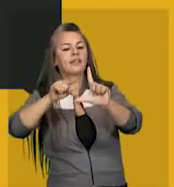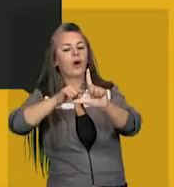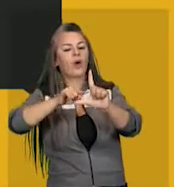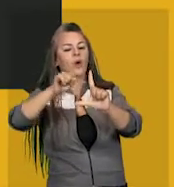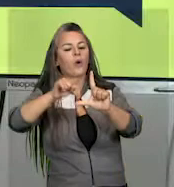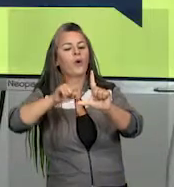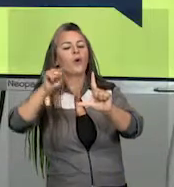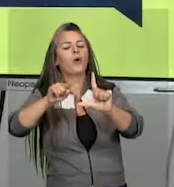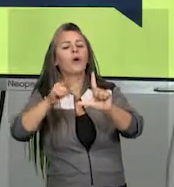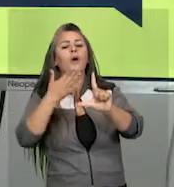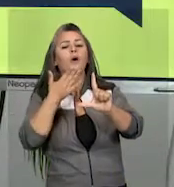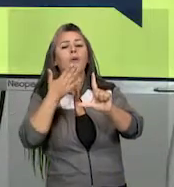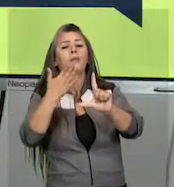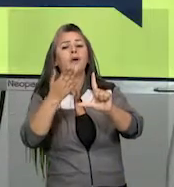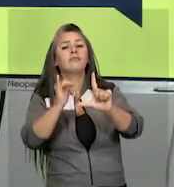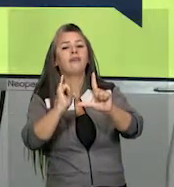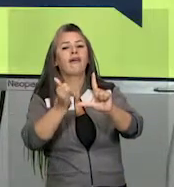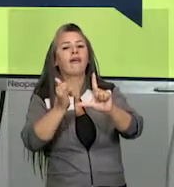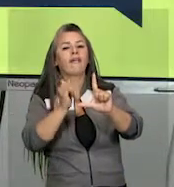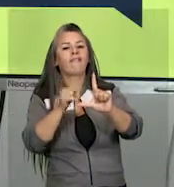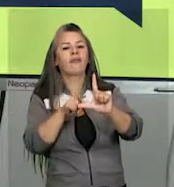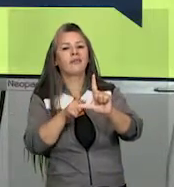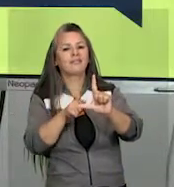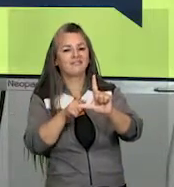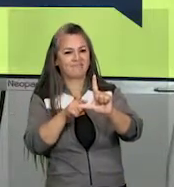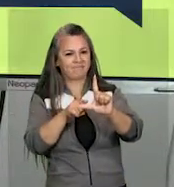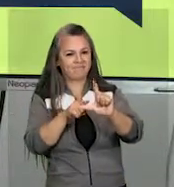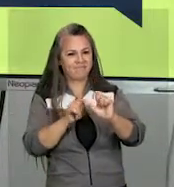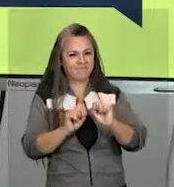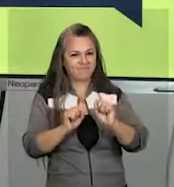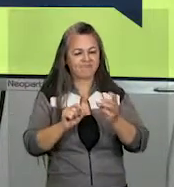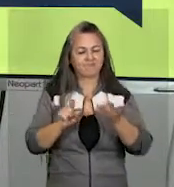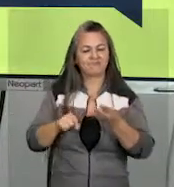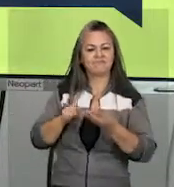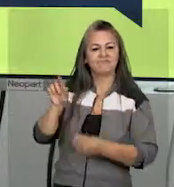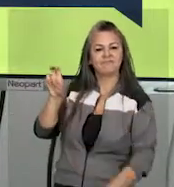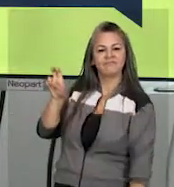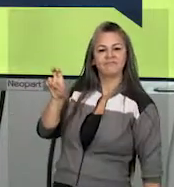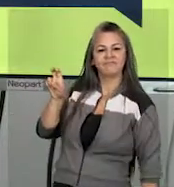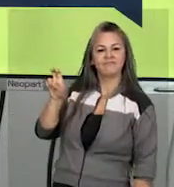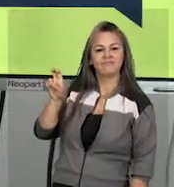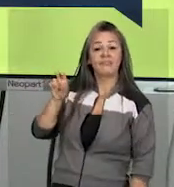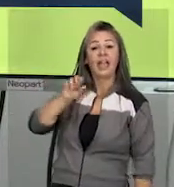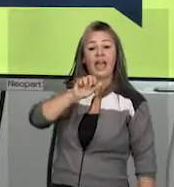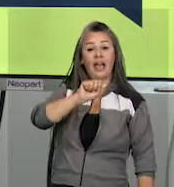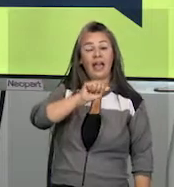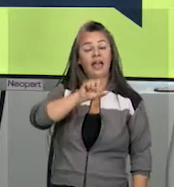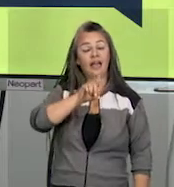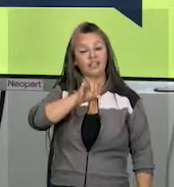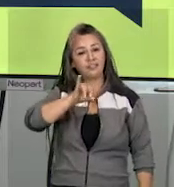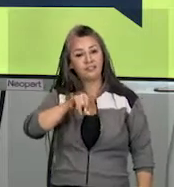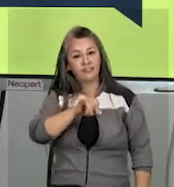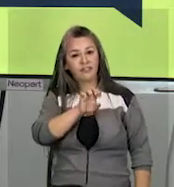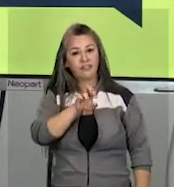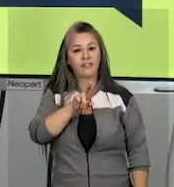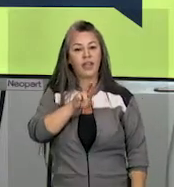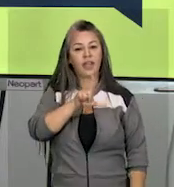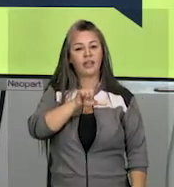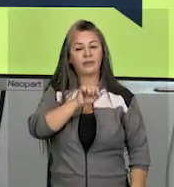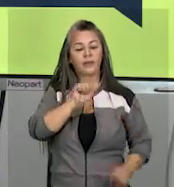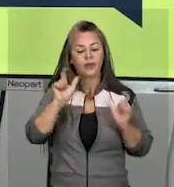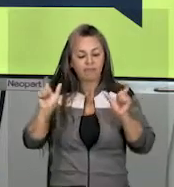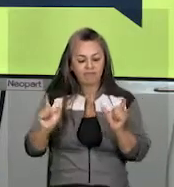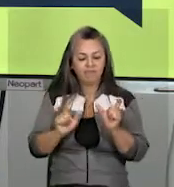para ilustrar uma informação, trazer uma informação. E o advérbio e a locução adverbial, outra importante classe